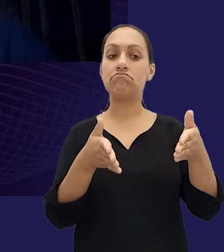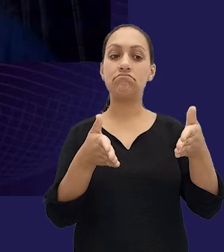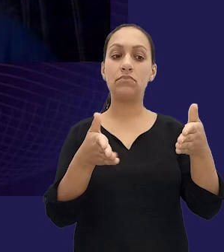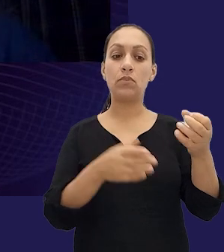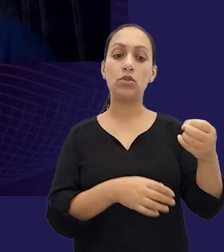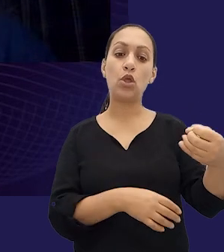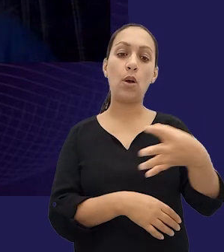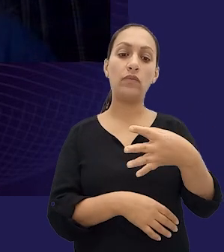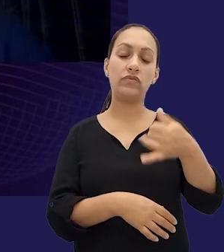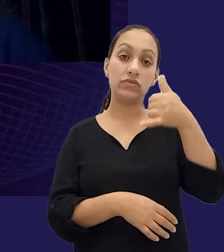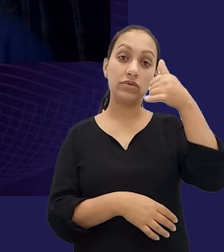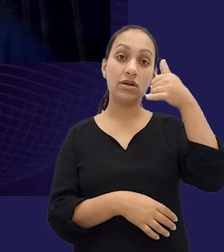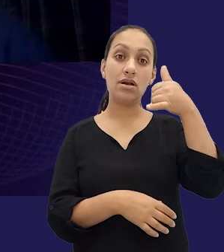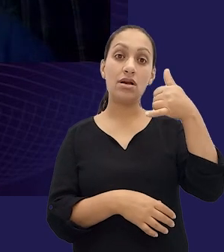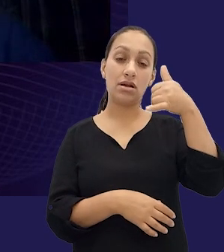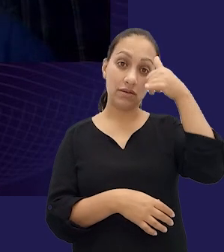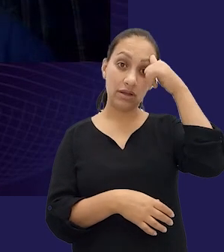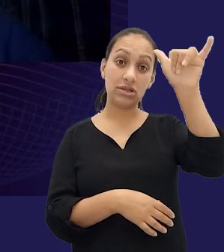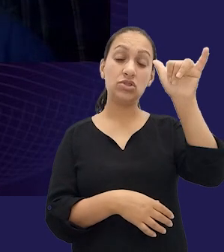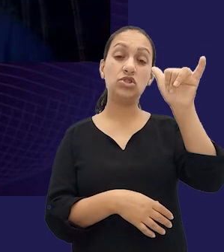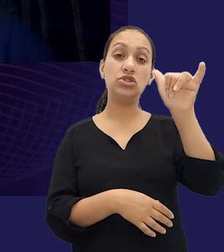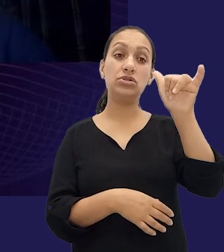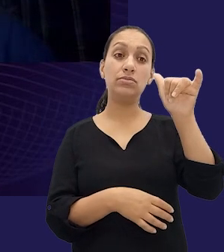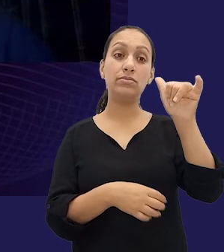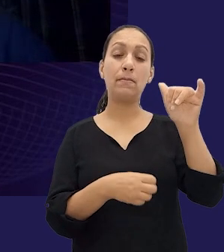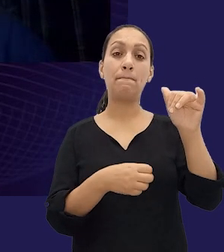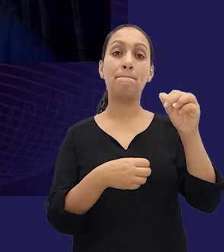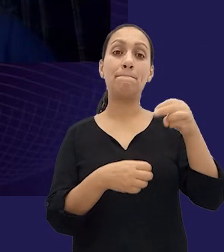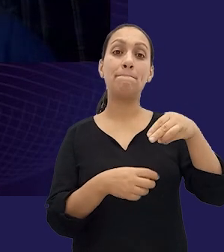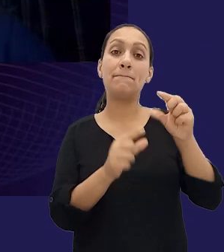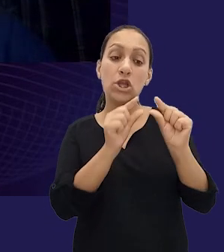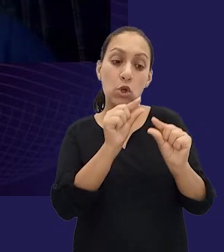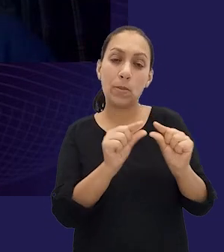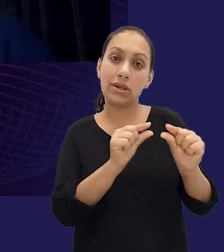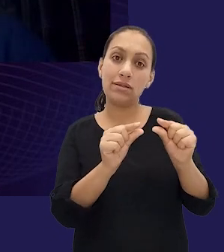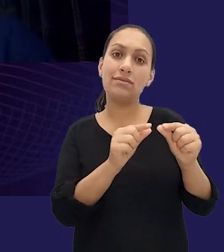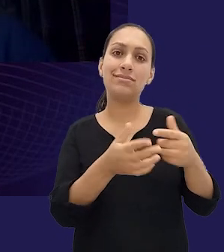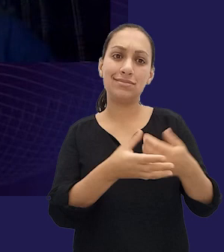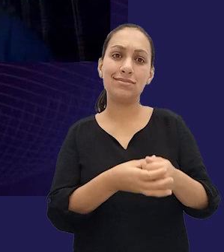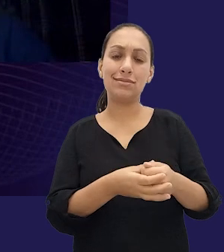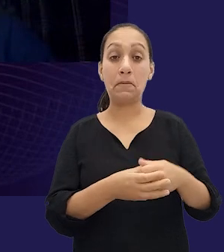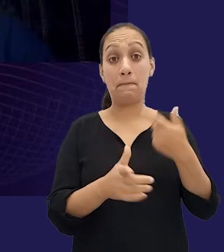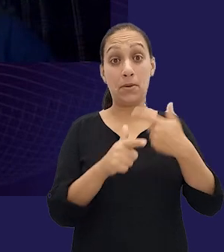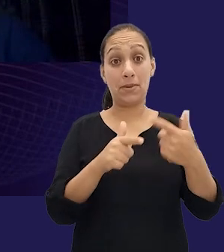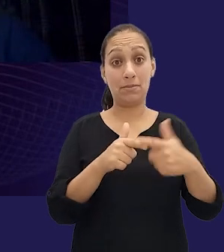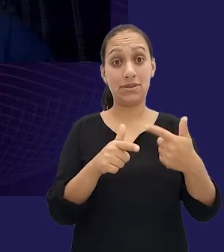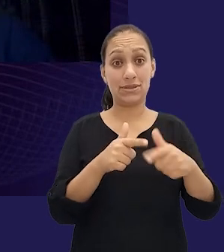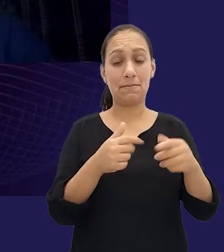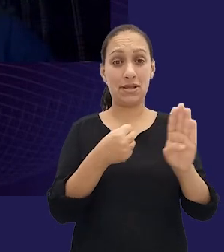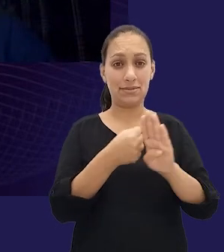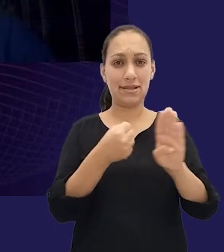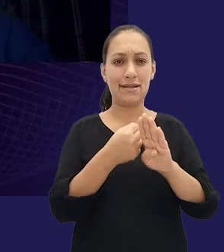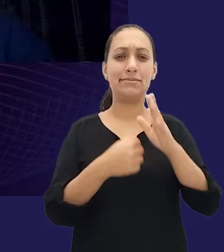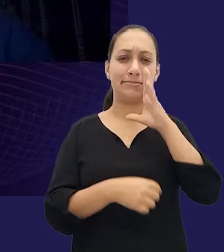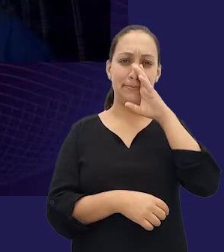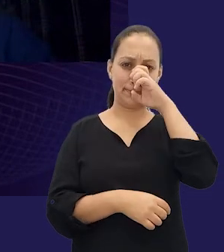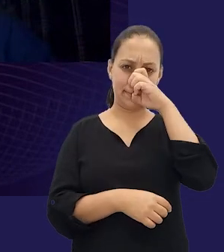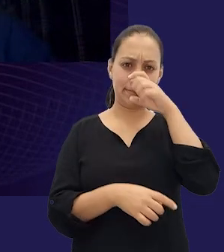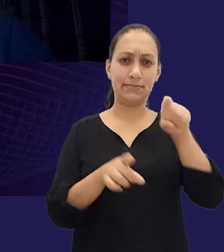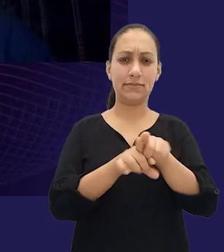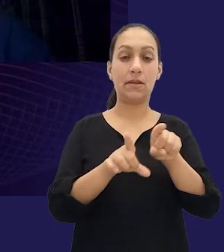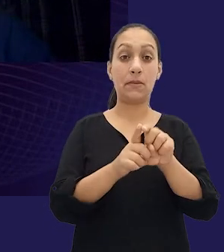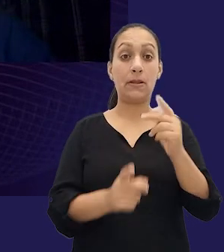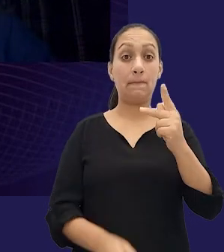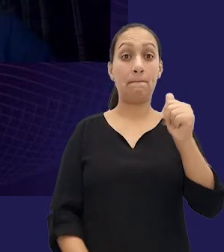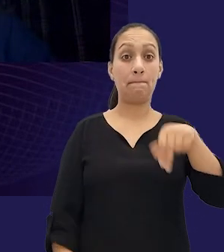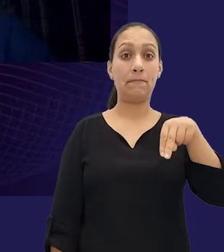novos antimicrobianos, já que a gente tem cada vez mais esse problema de ter mais bactérias multiresistentes e até